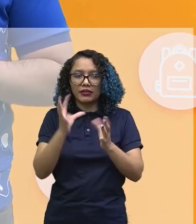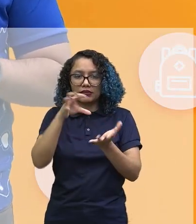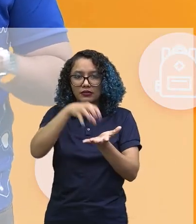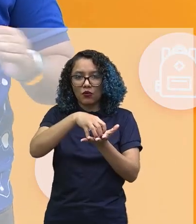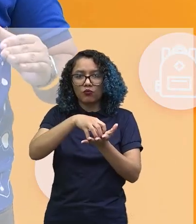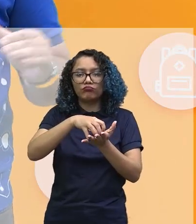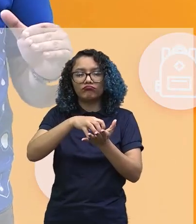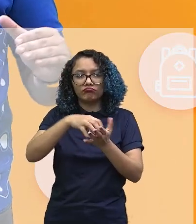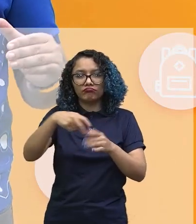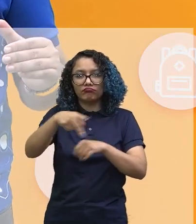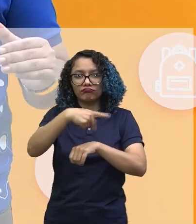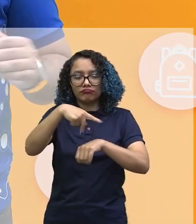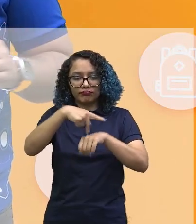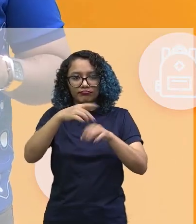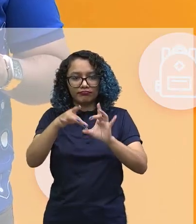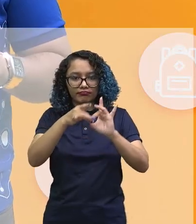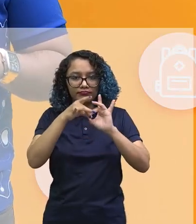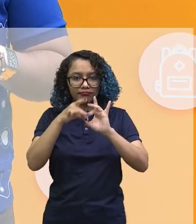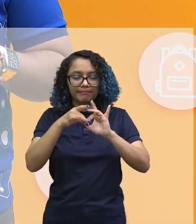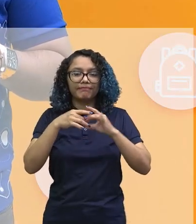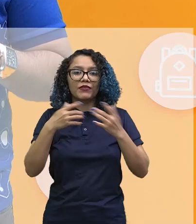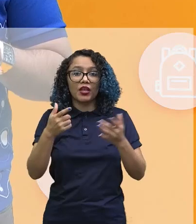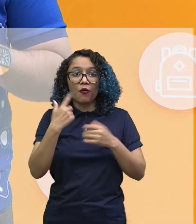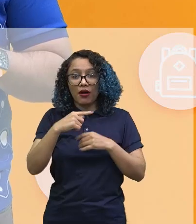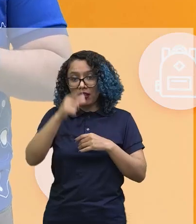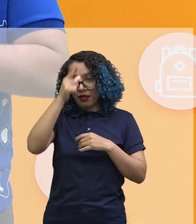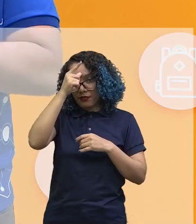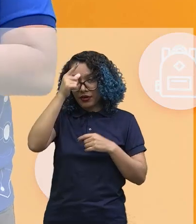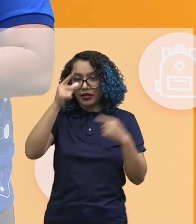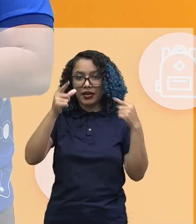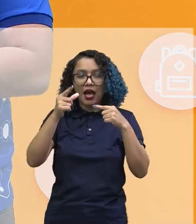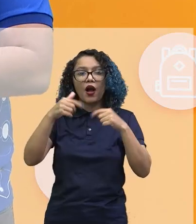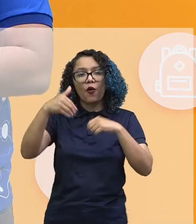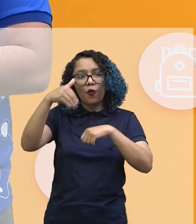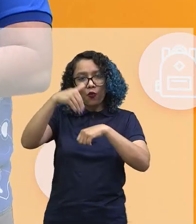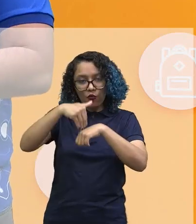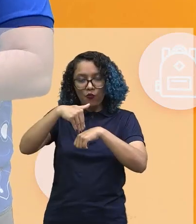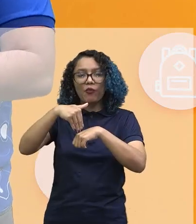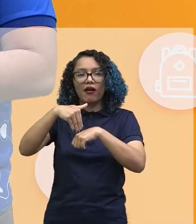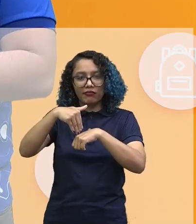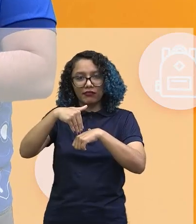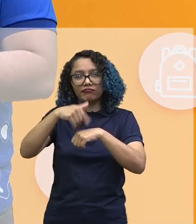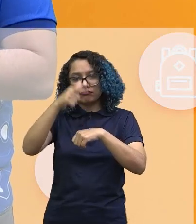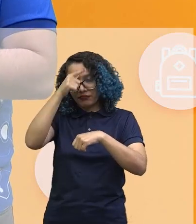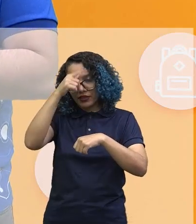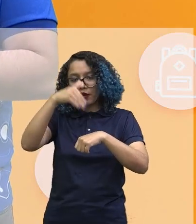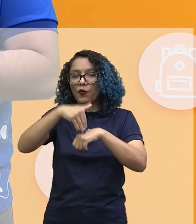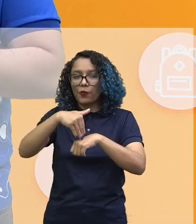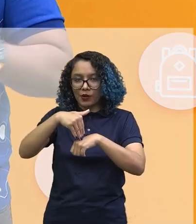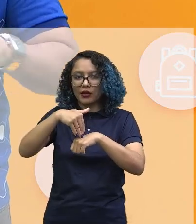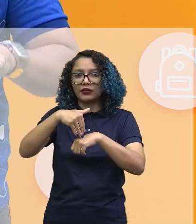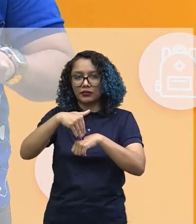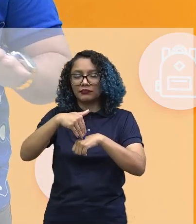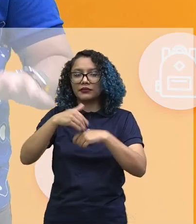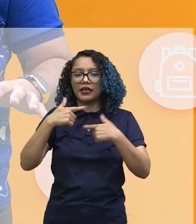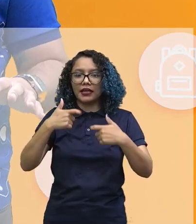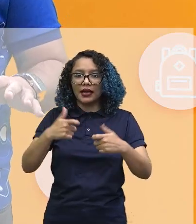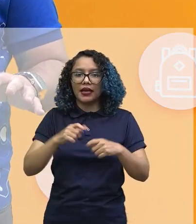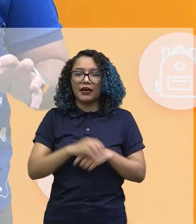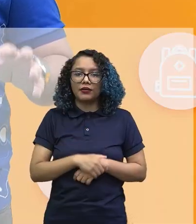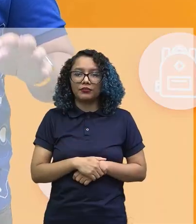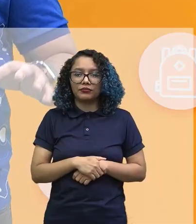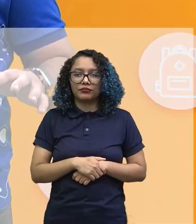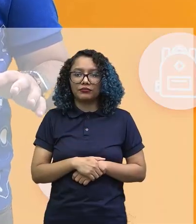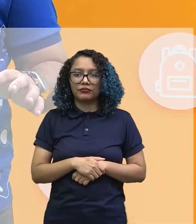então a Alemanha se tornou, né, a verdadeira culpada, e isso, de um modo geral, não